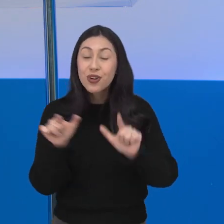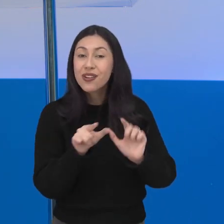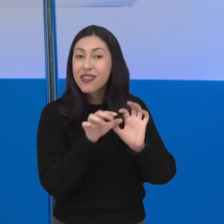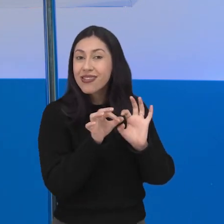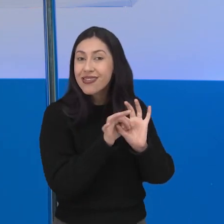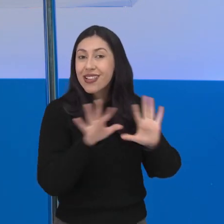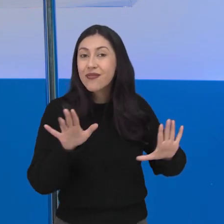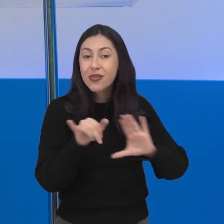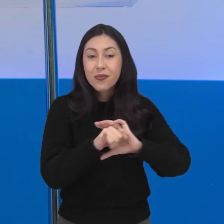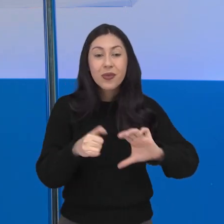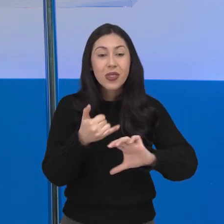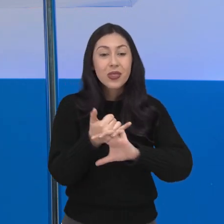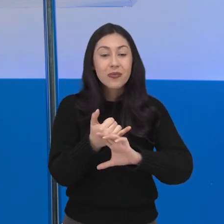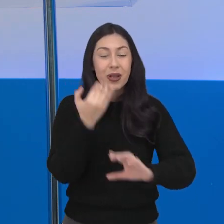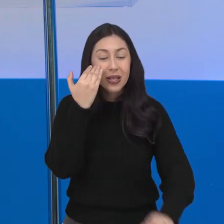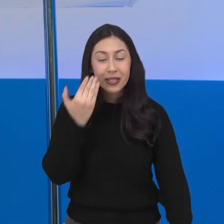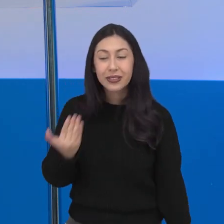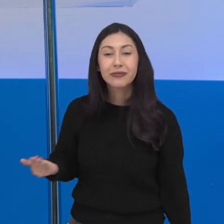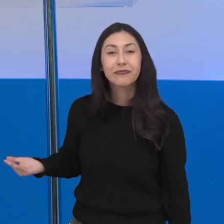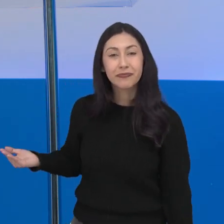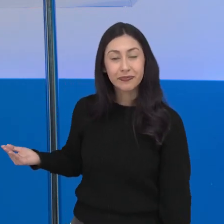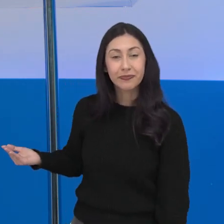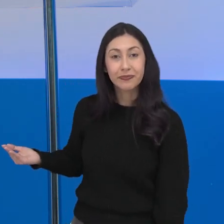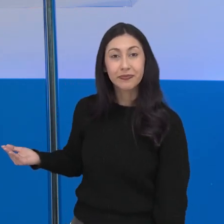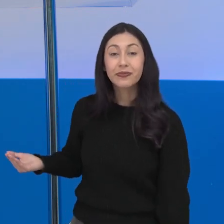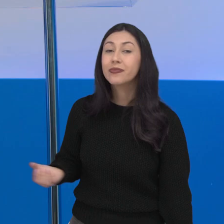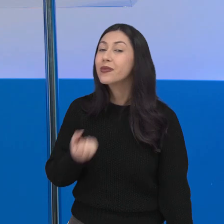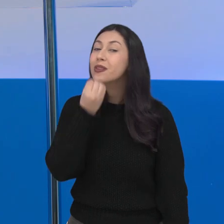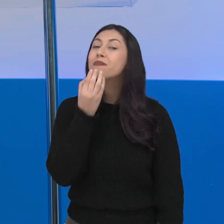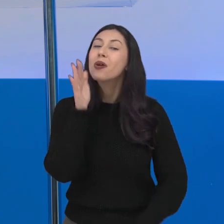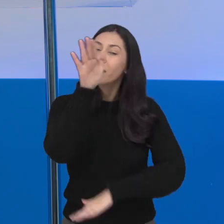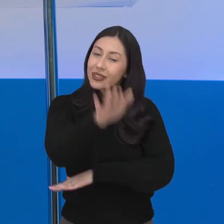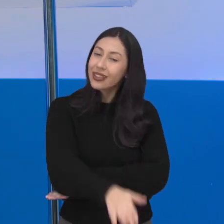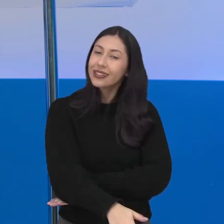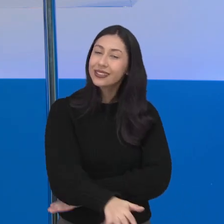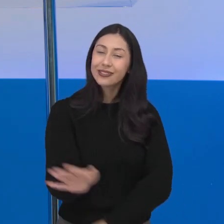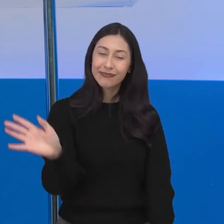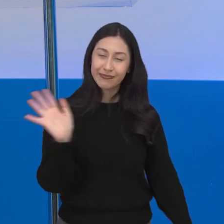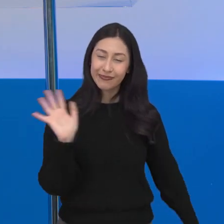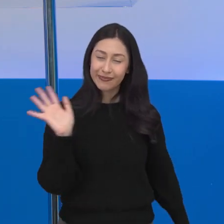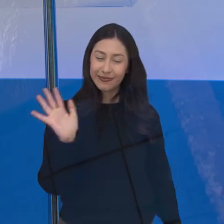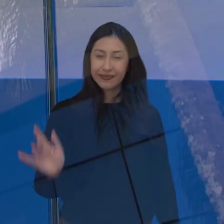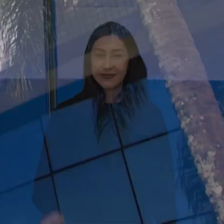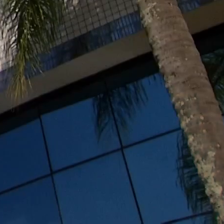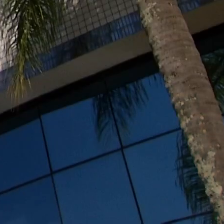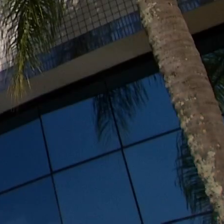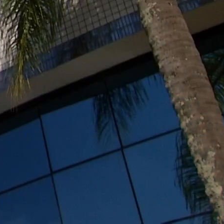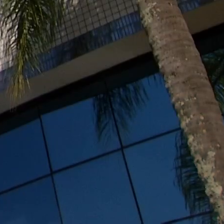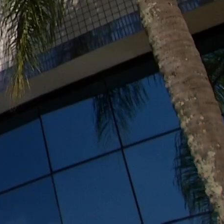disponível no nosso canal do YouTube TV Câmara FJC. Uma ótima tarde para você e até amanhã.